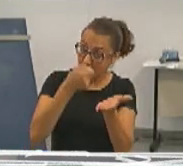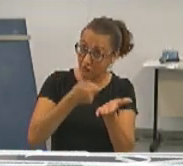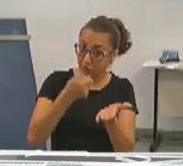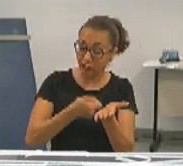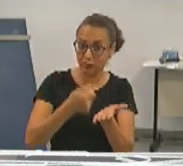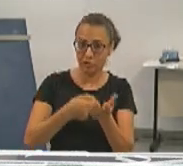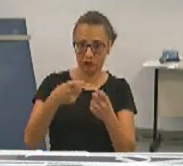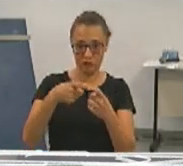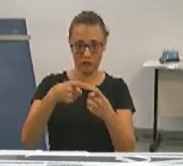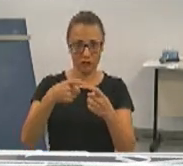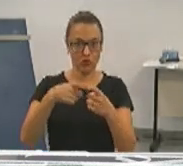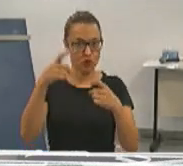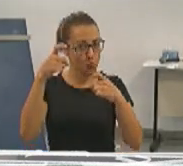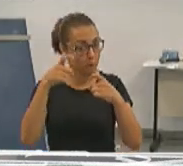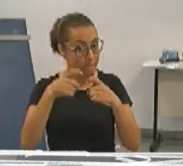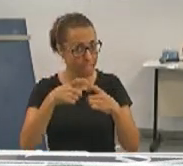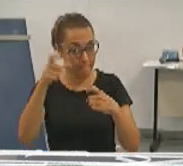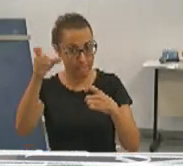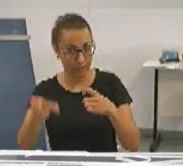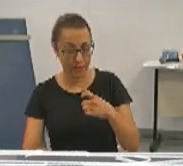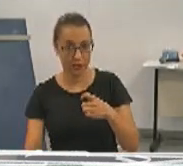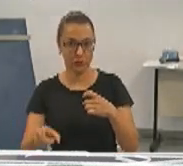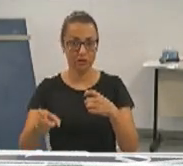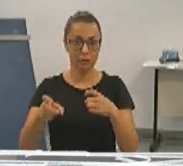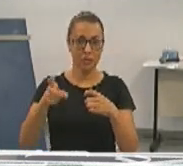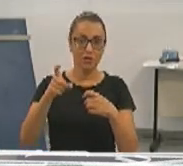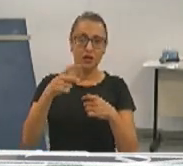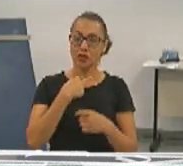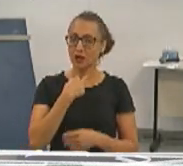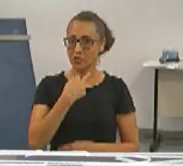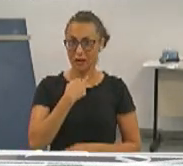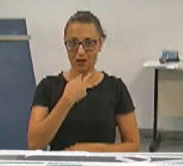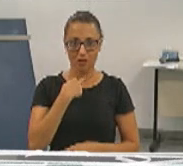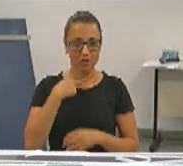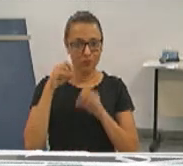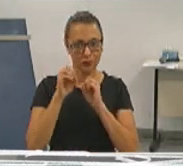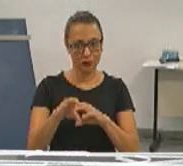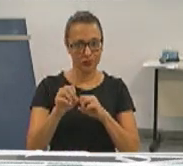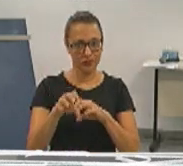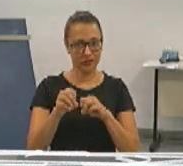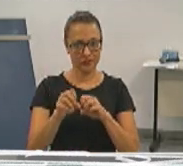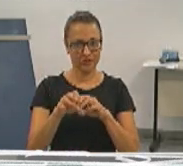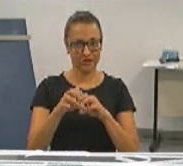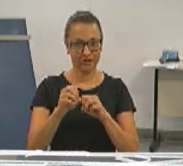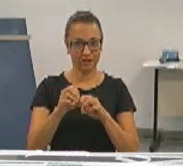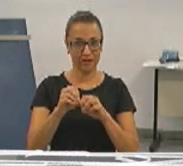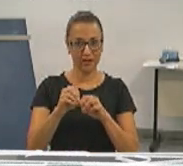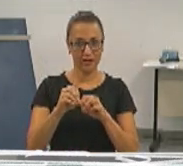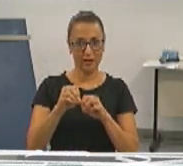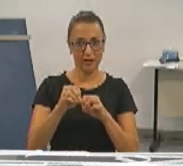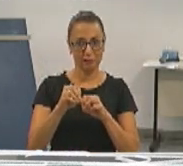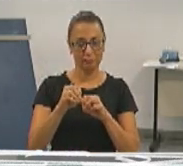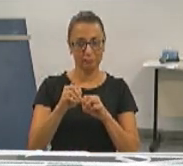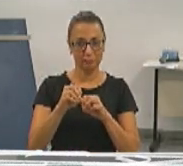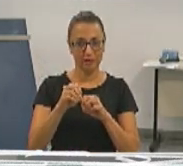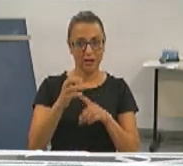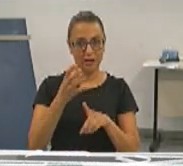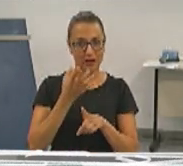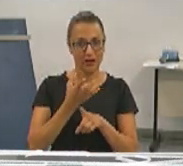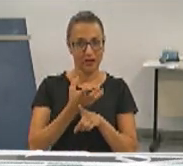de que o médico, né, docente médico, não pode ministrar a ação...